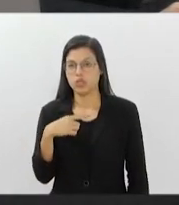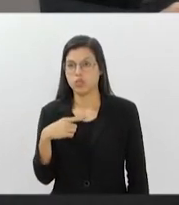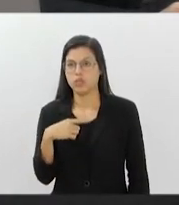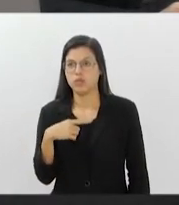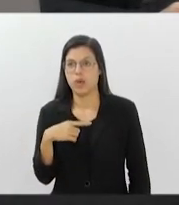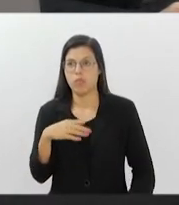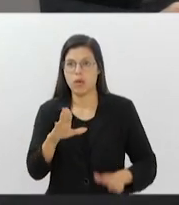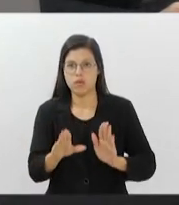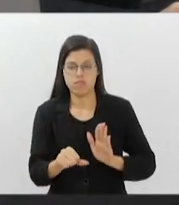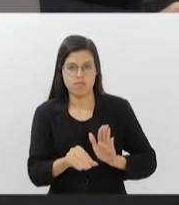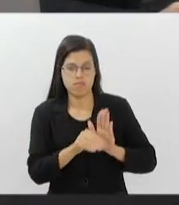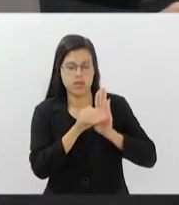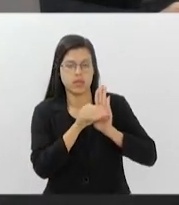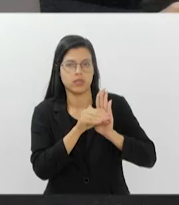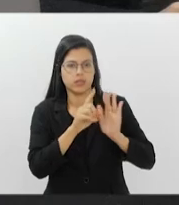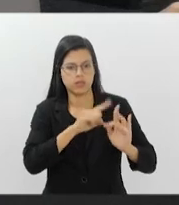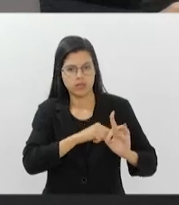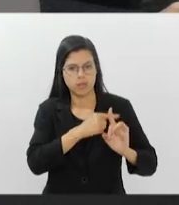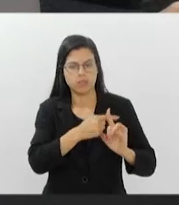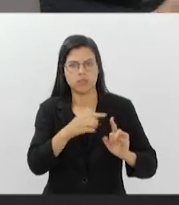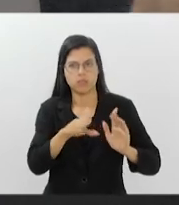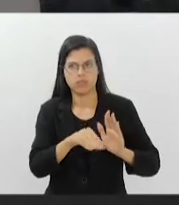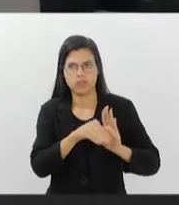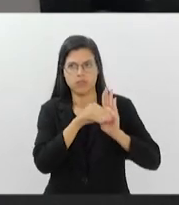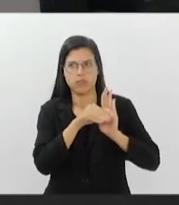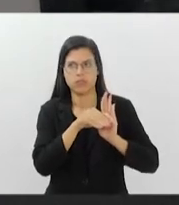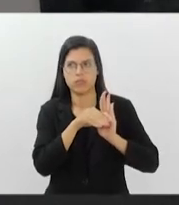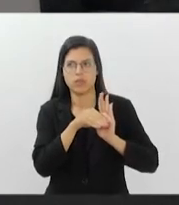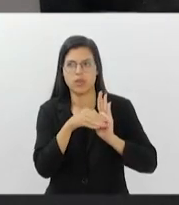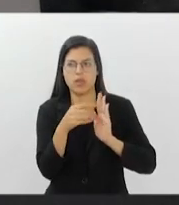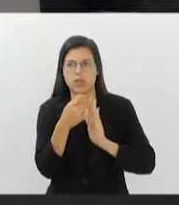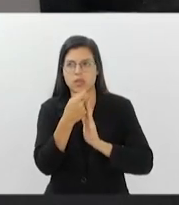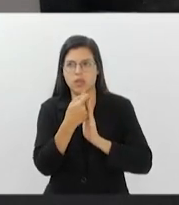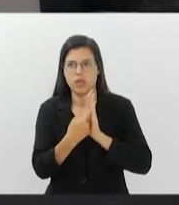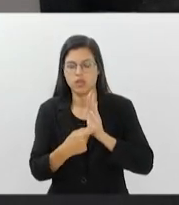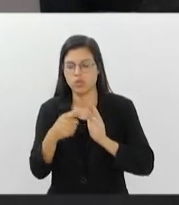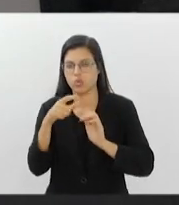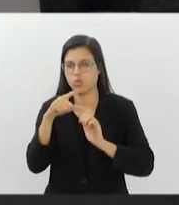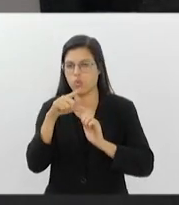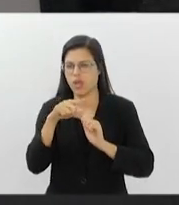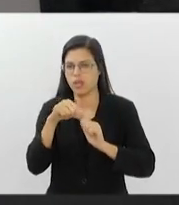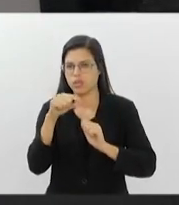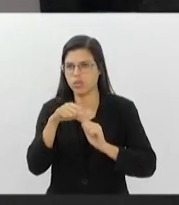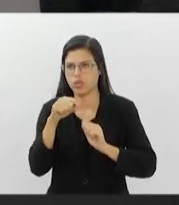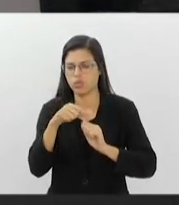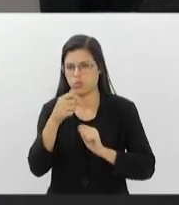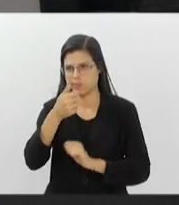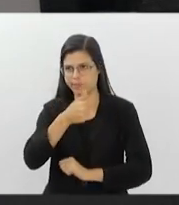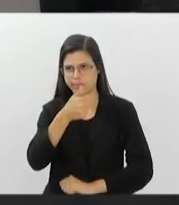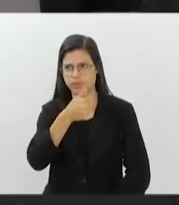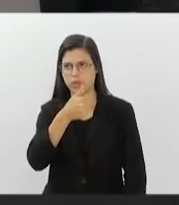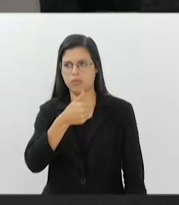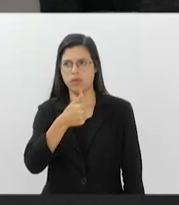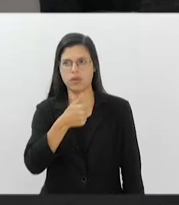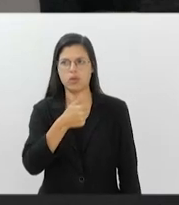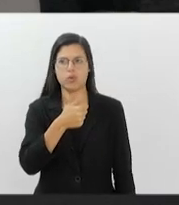de colocar lá na ementa a mesma redação do artigo 1º,